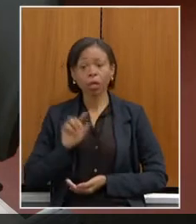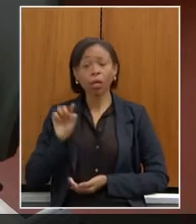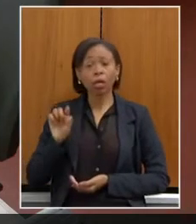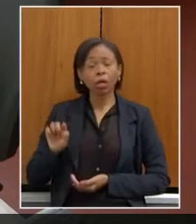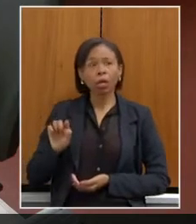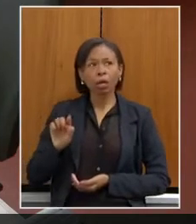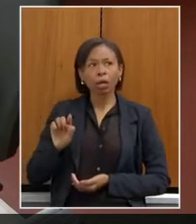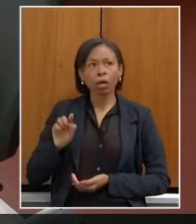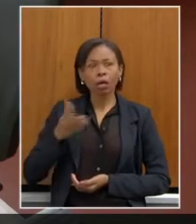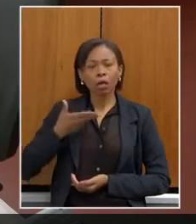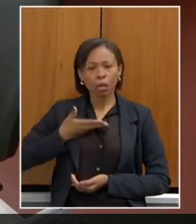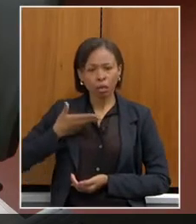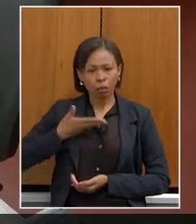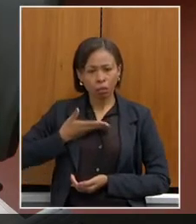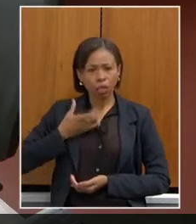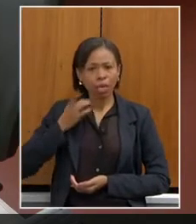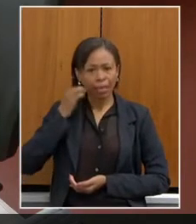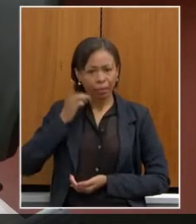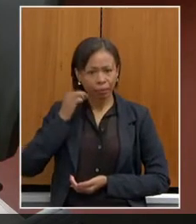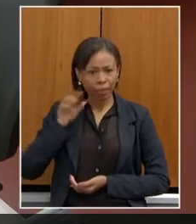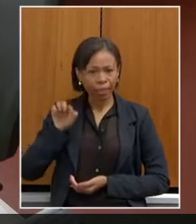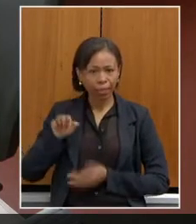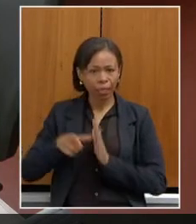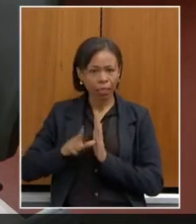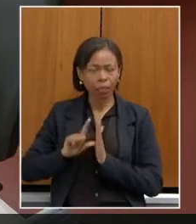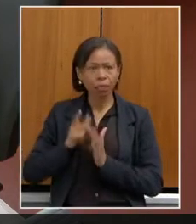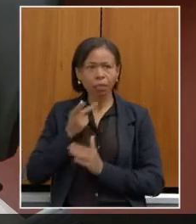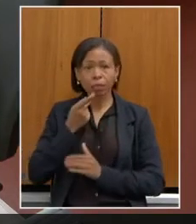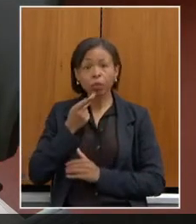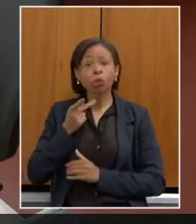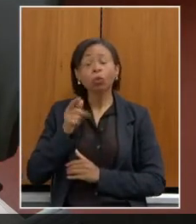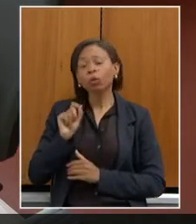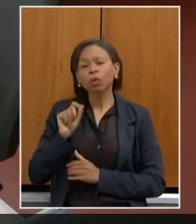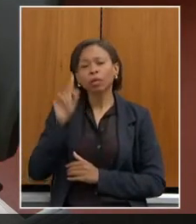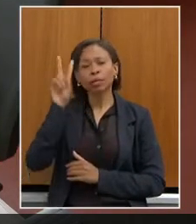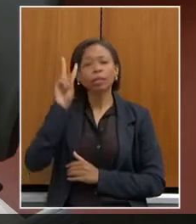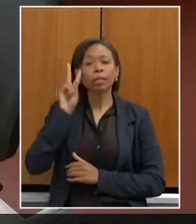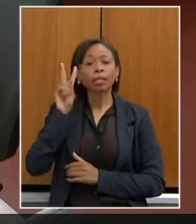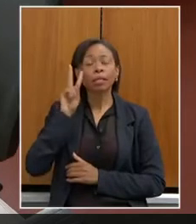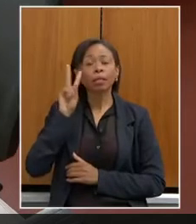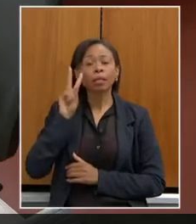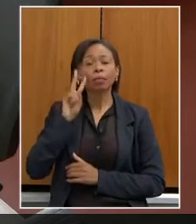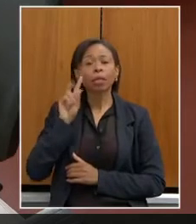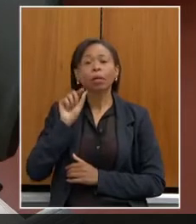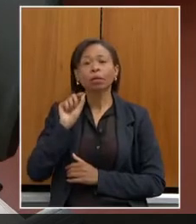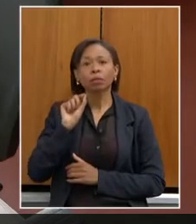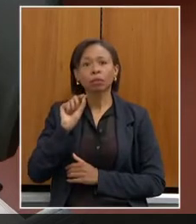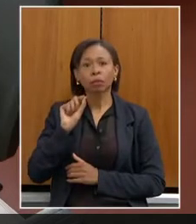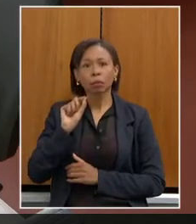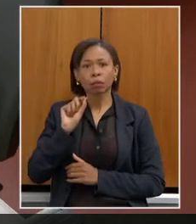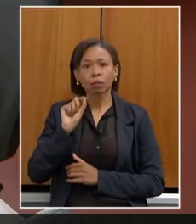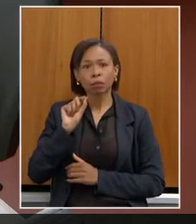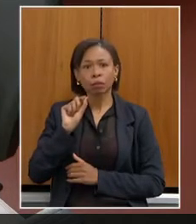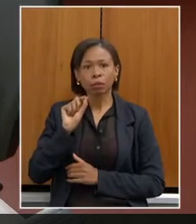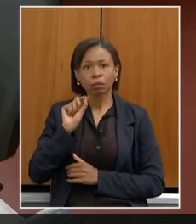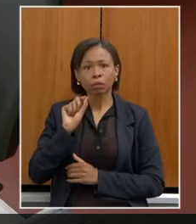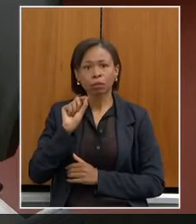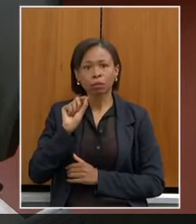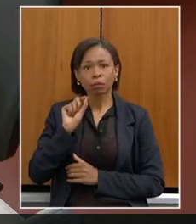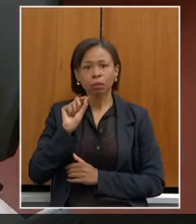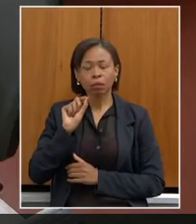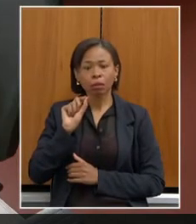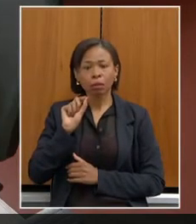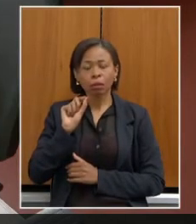Bia lembrando que então a gente tem que levar essa questão vou fazer a pergunta quarta-feira de novo na